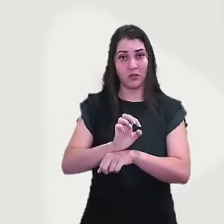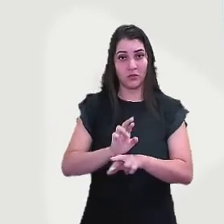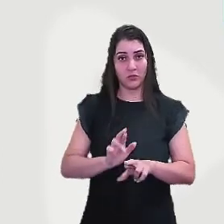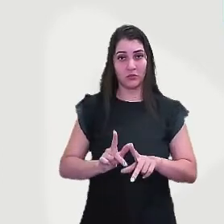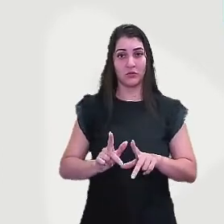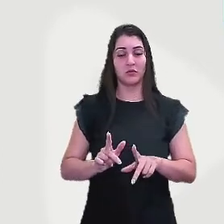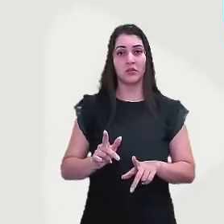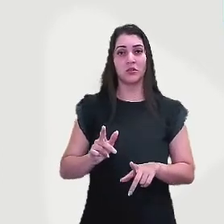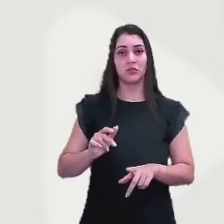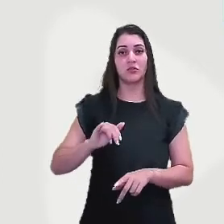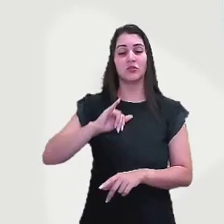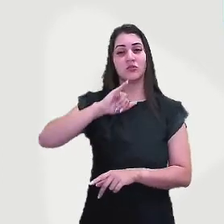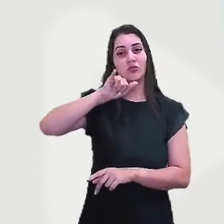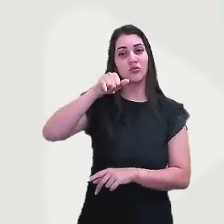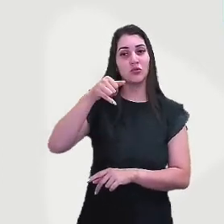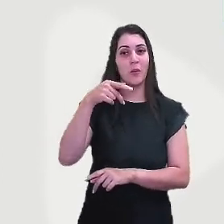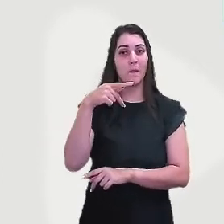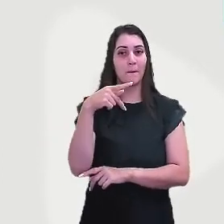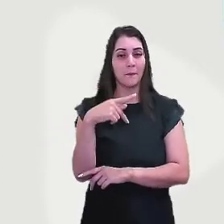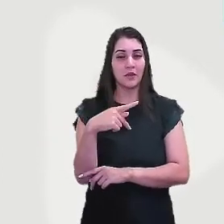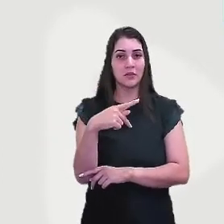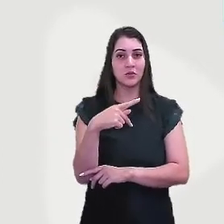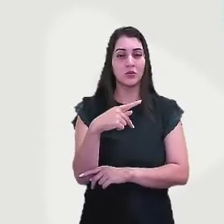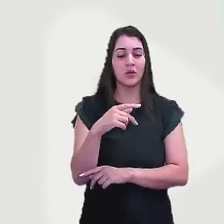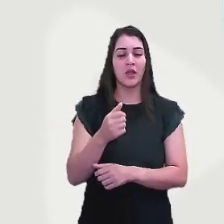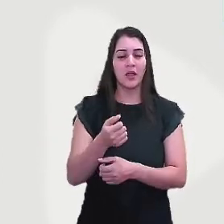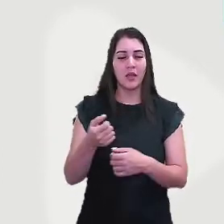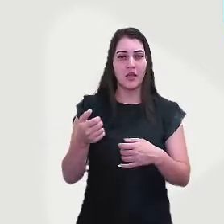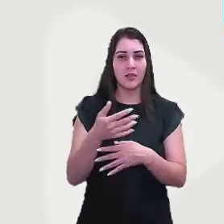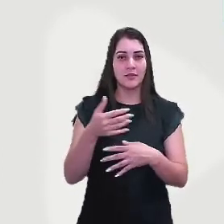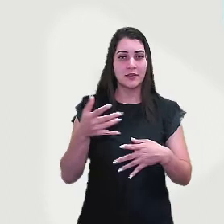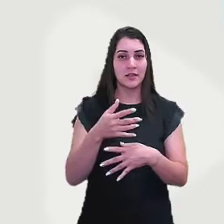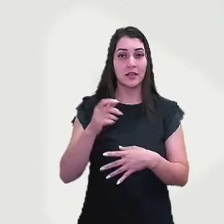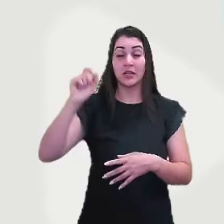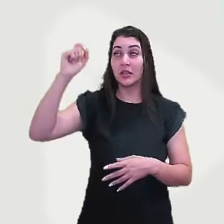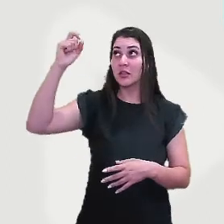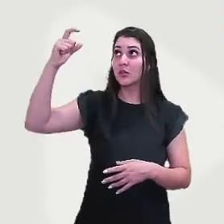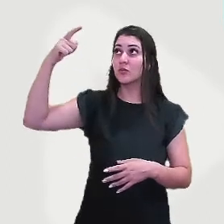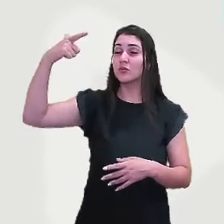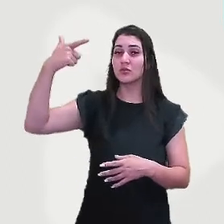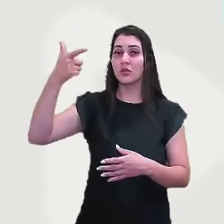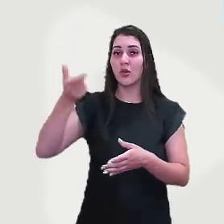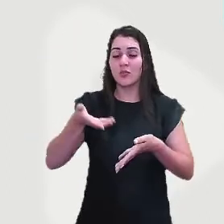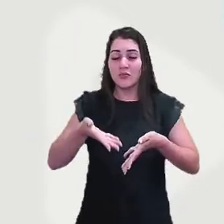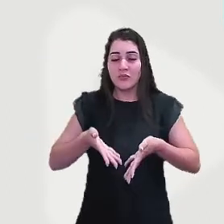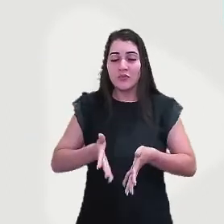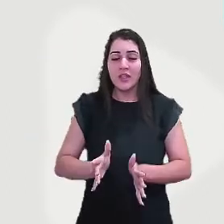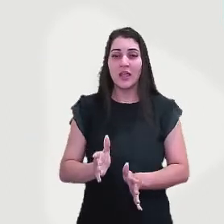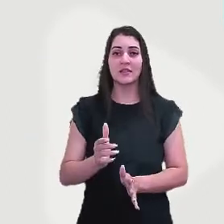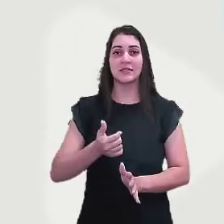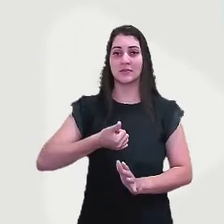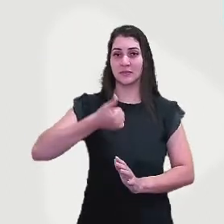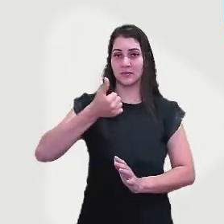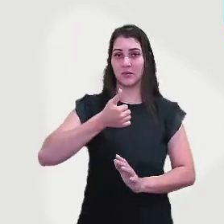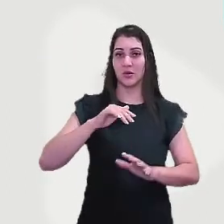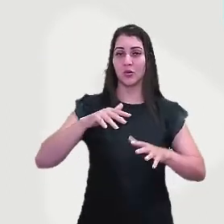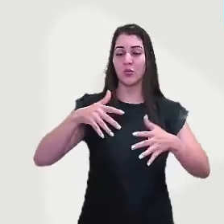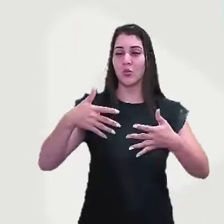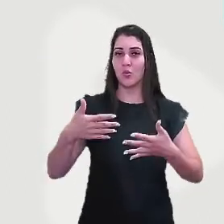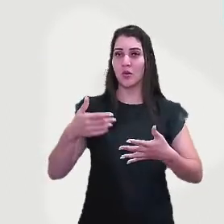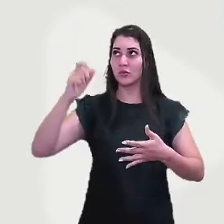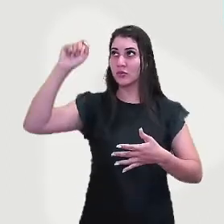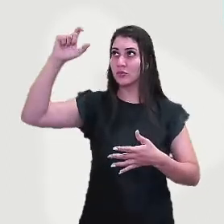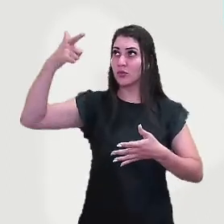João Pessoa é a cidade em que o sol nasce primeiro. Veja como eles são privilegiados. Quando o sol está nascendo, né?